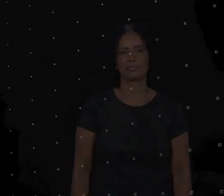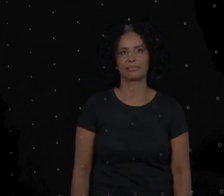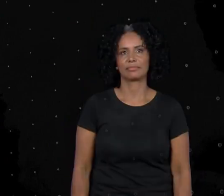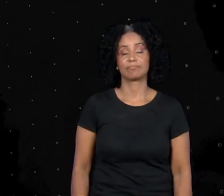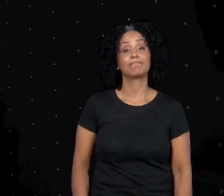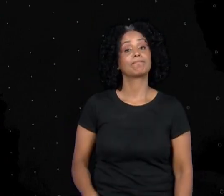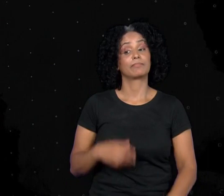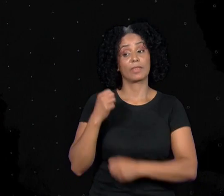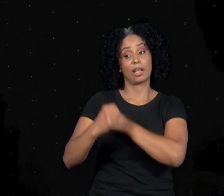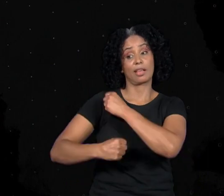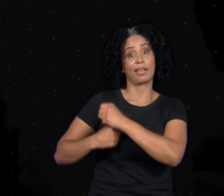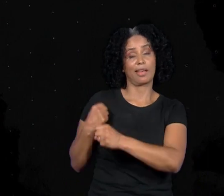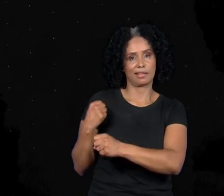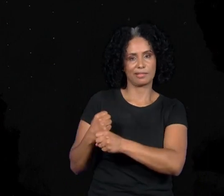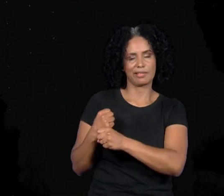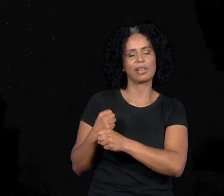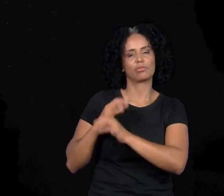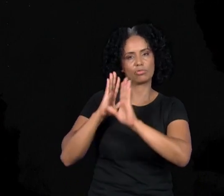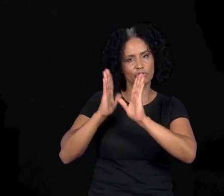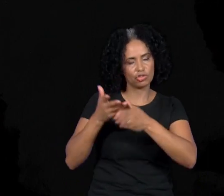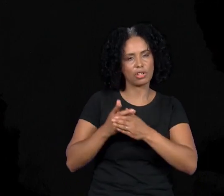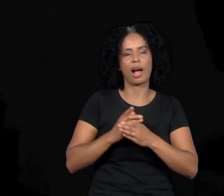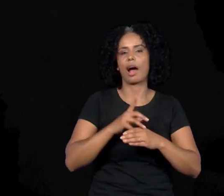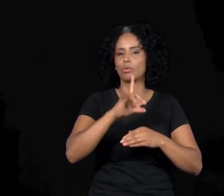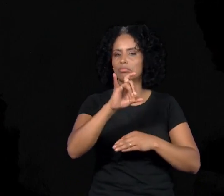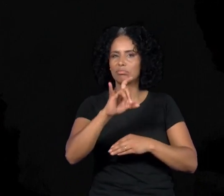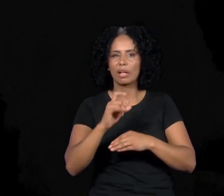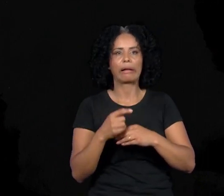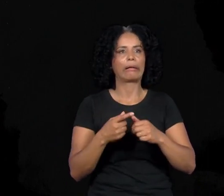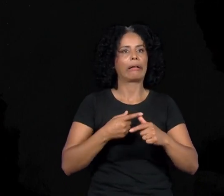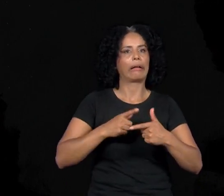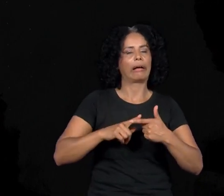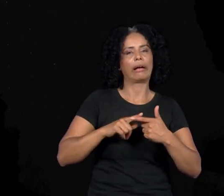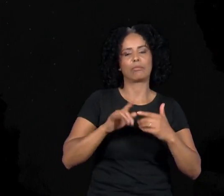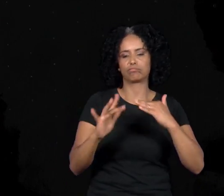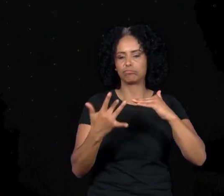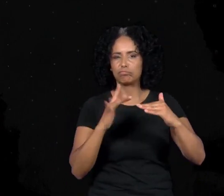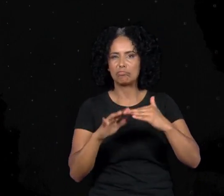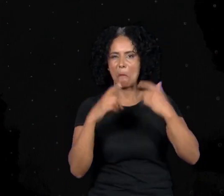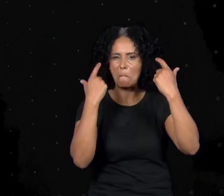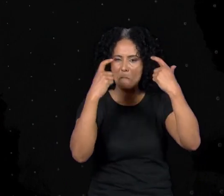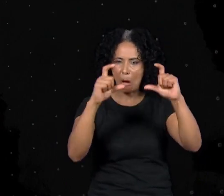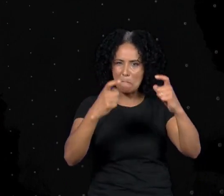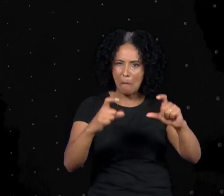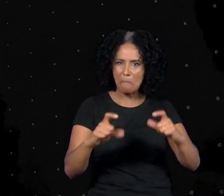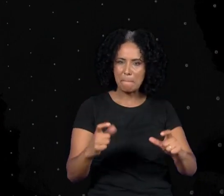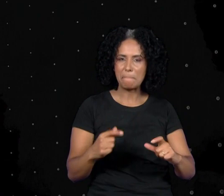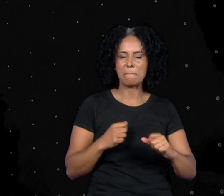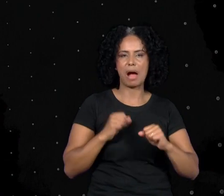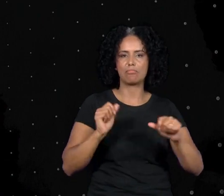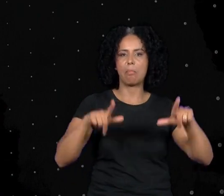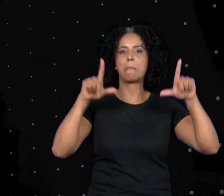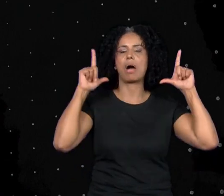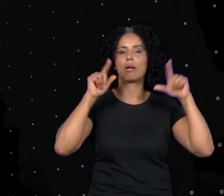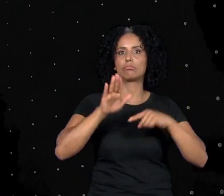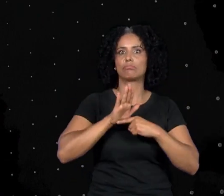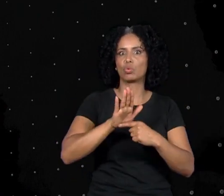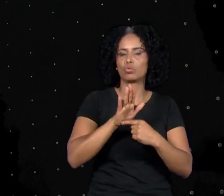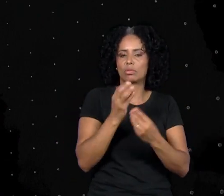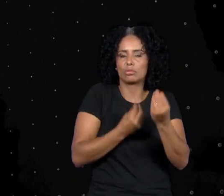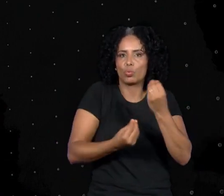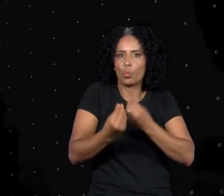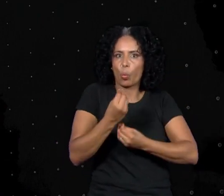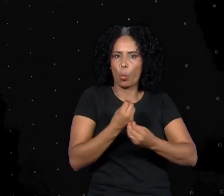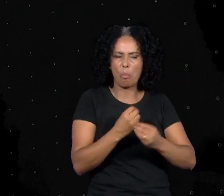Esse ano realmente que eu comecei a gravar mais, eu comecei a colocar mais a cara ali e mostrando isso nos meus